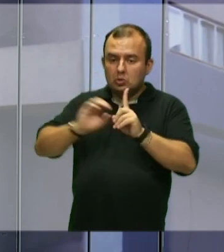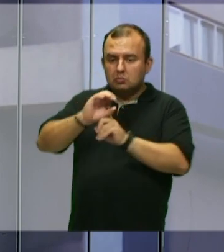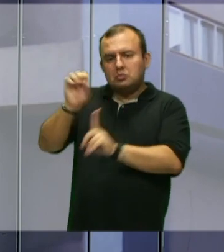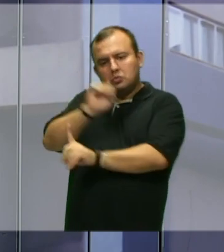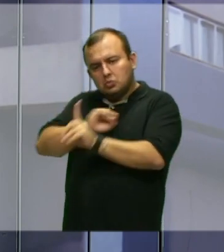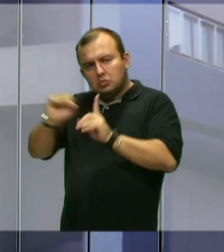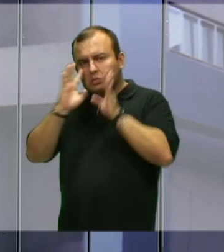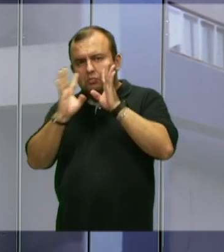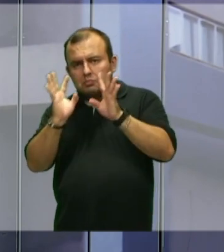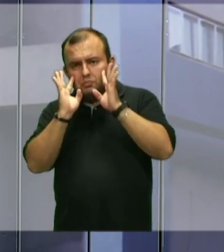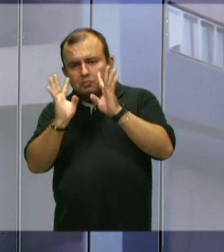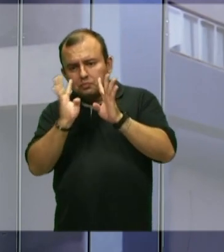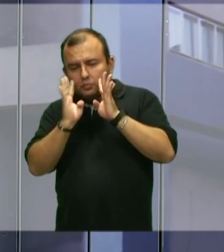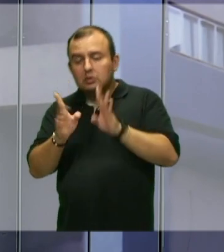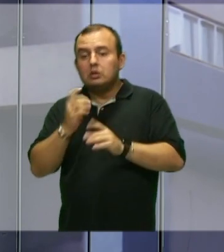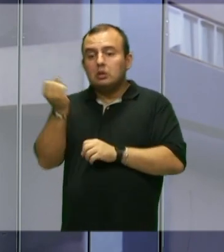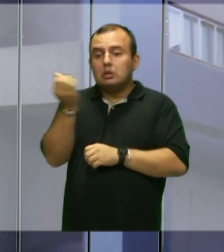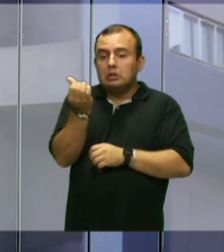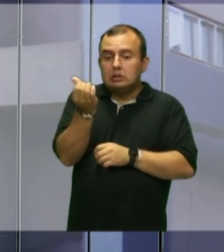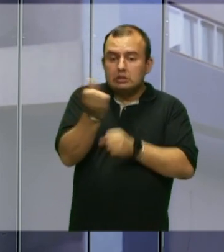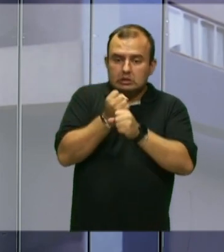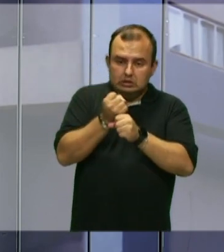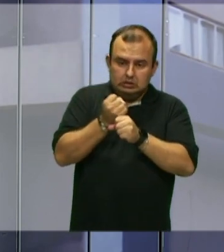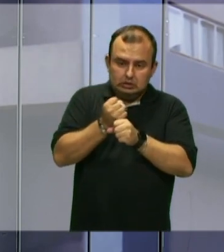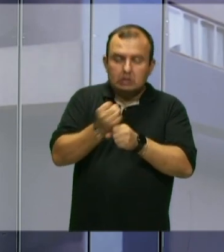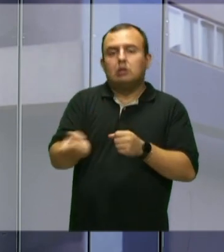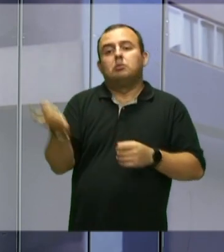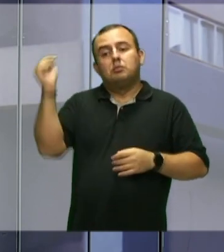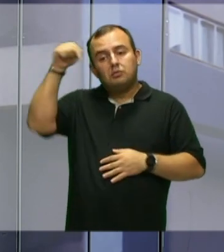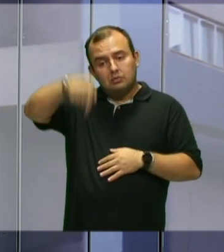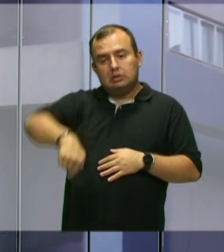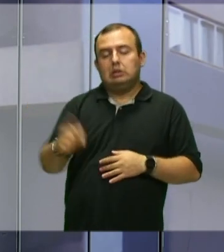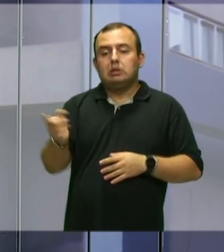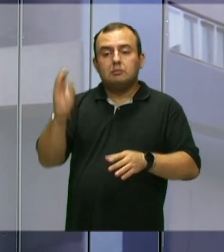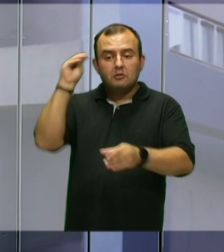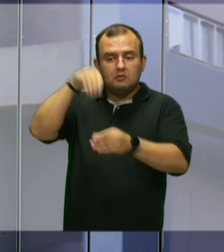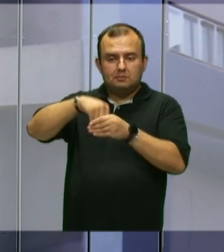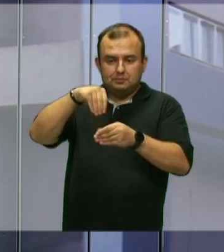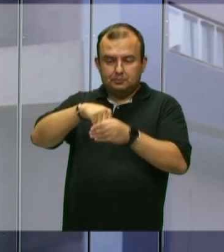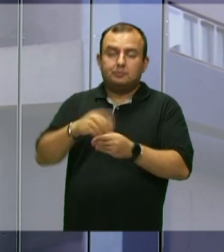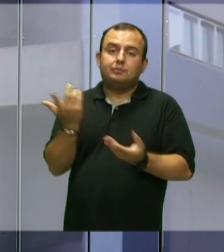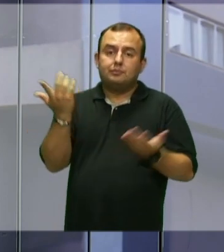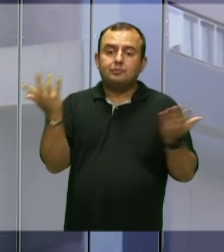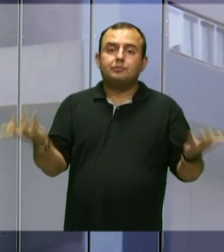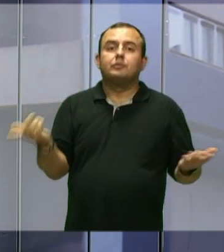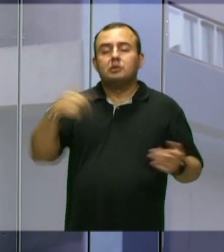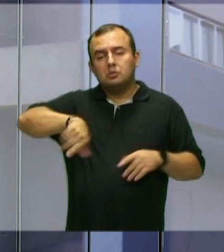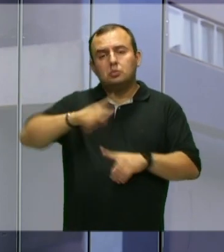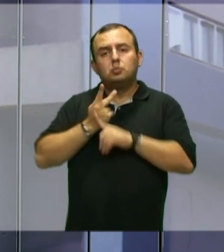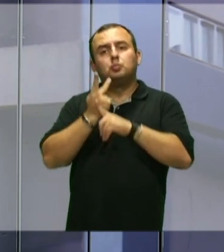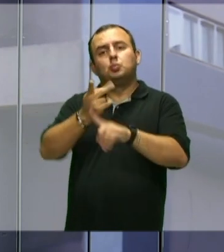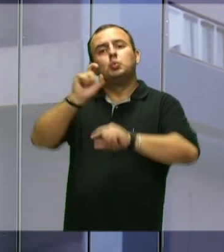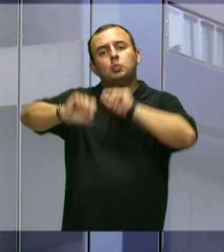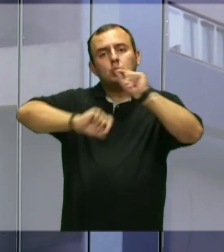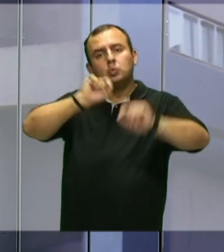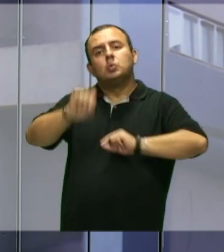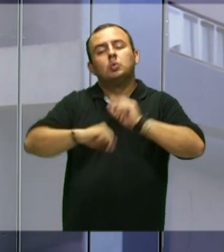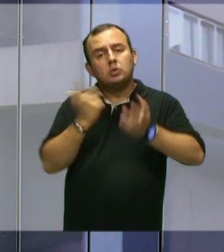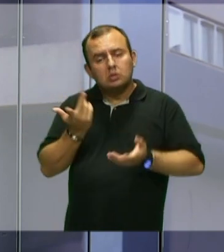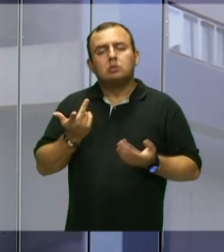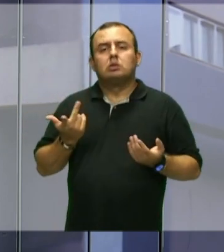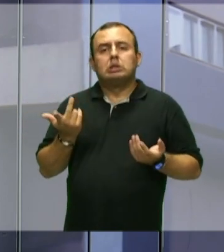sociedade, durante 6 anos, para que ele viesse para essa casa e pudesse ser votado. Então a gente procurou